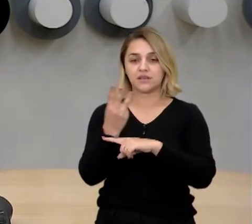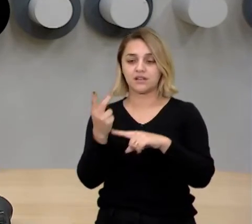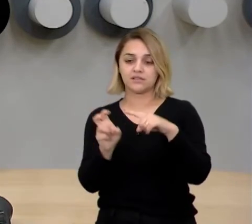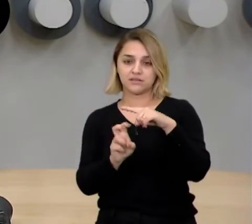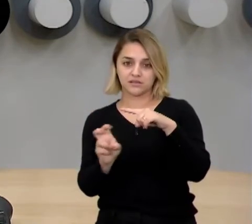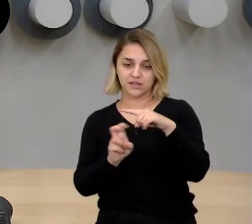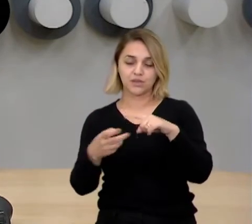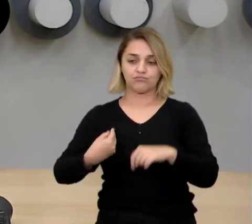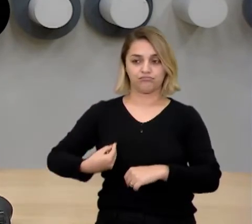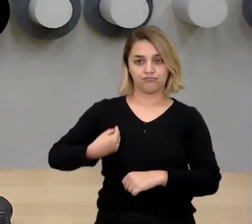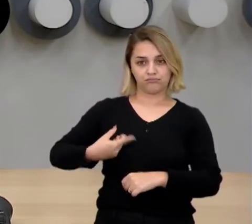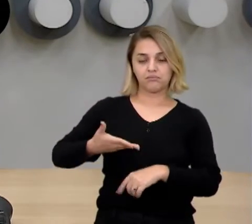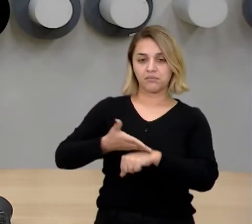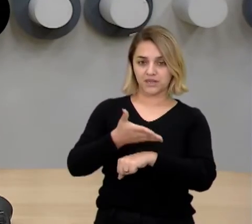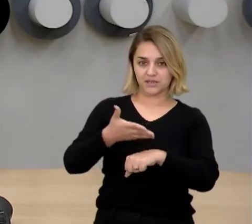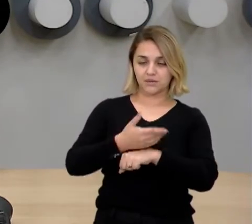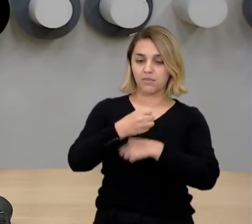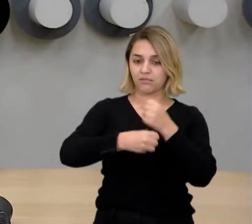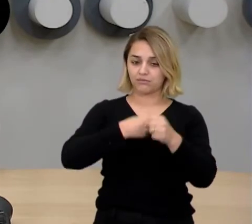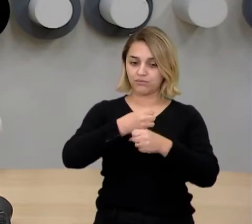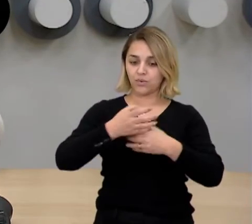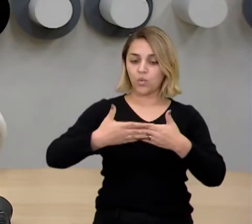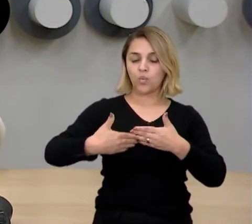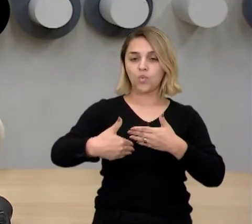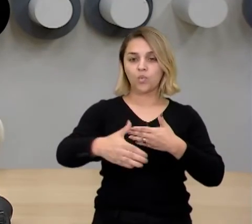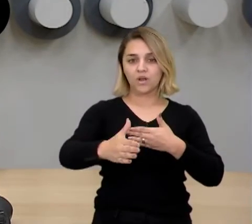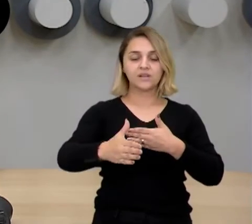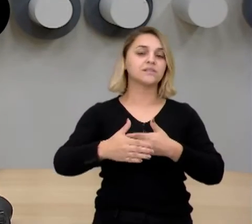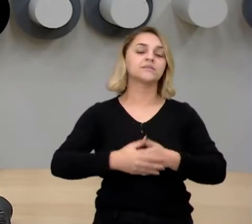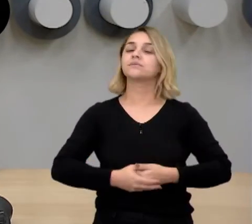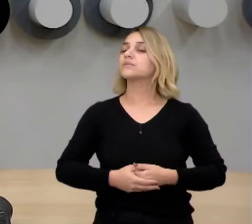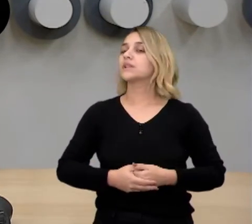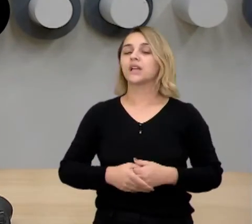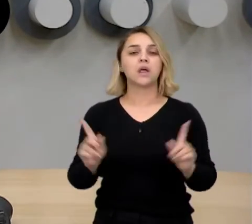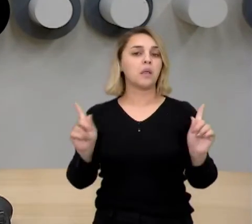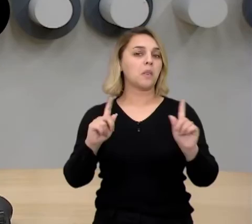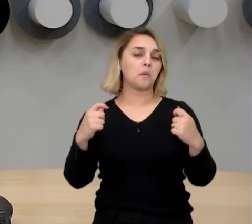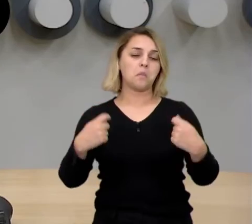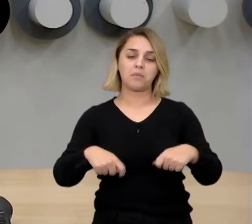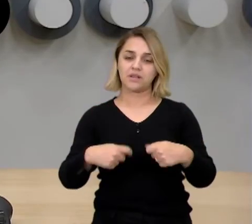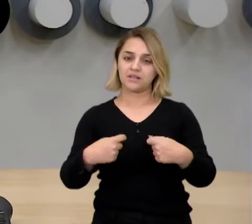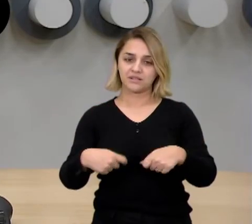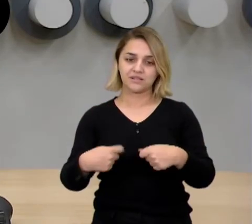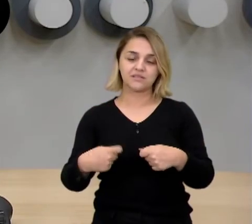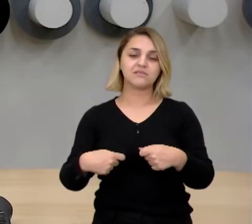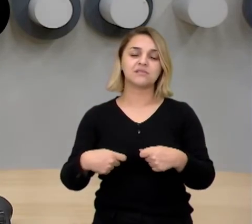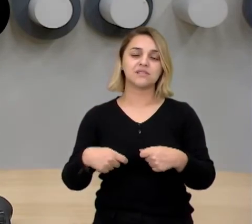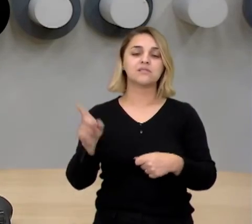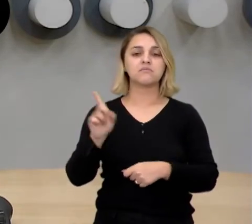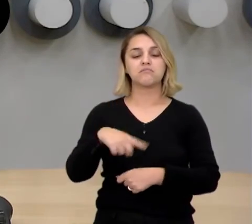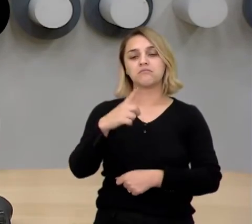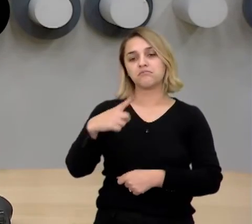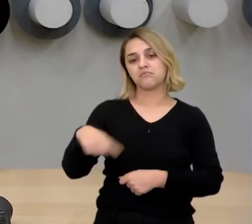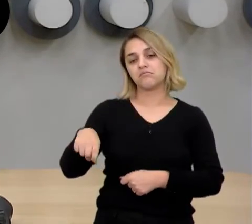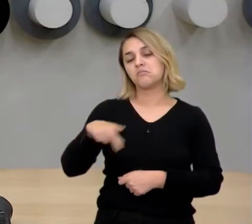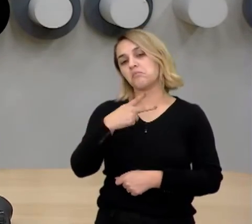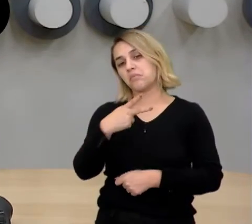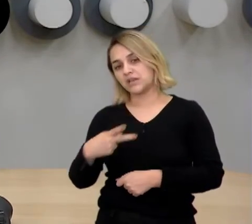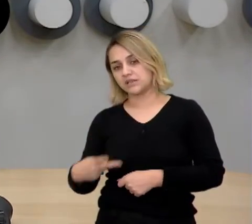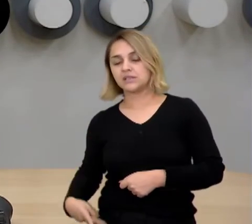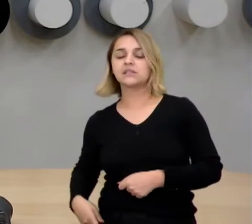eleitos naquele ano, tá certo? Ela não precisa passar pelo veto presidencial, porque, bom,